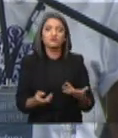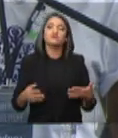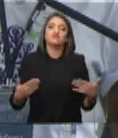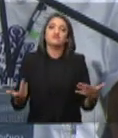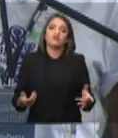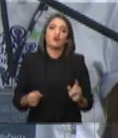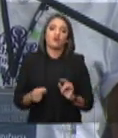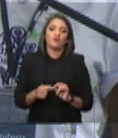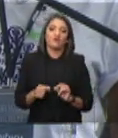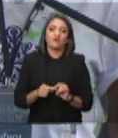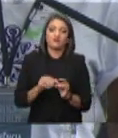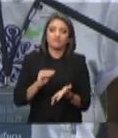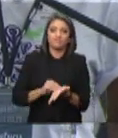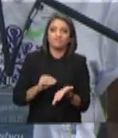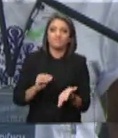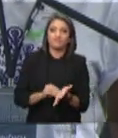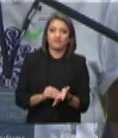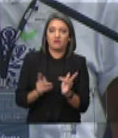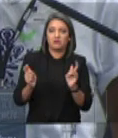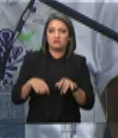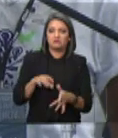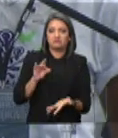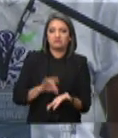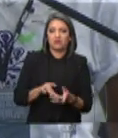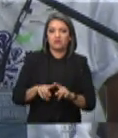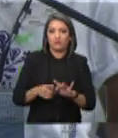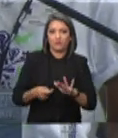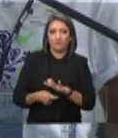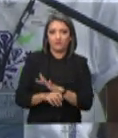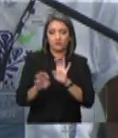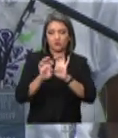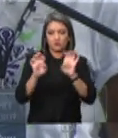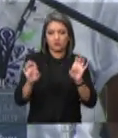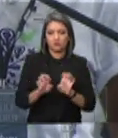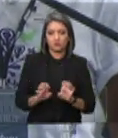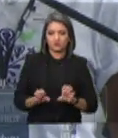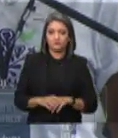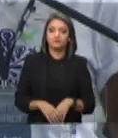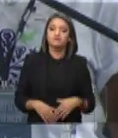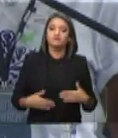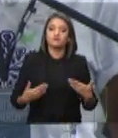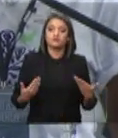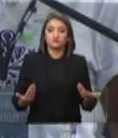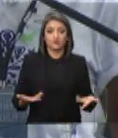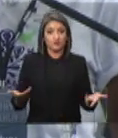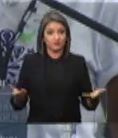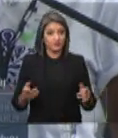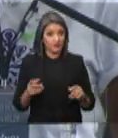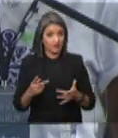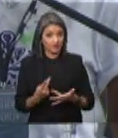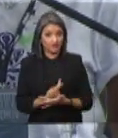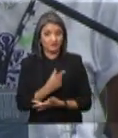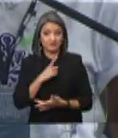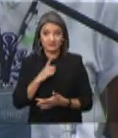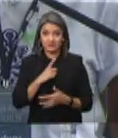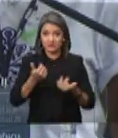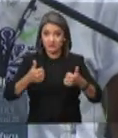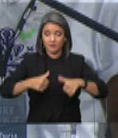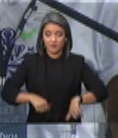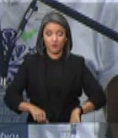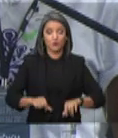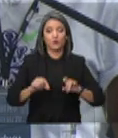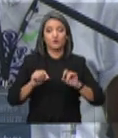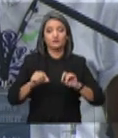assim a falta de eficácia e de investimento na estrutura dos serviços conjuntura favorável é adoecimento recorrente